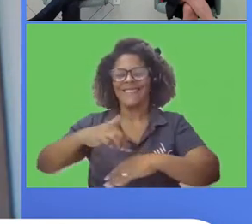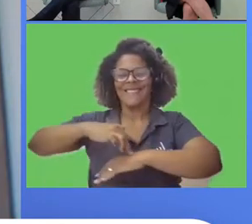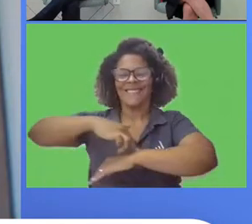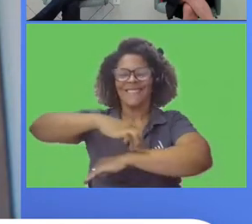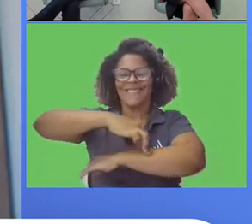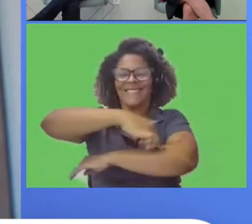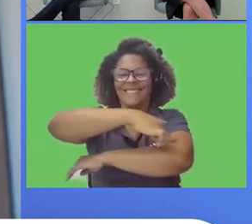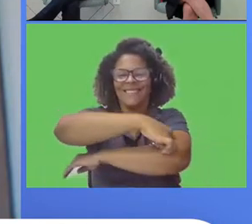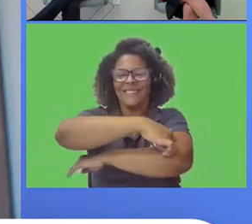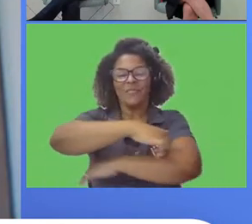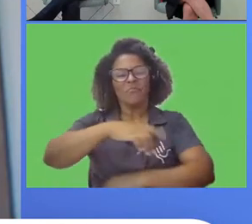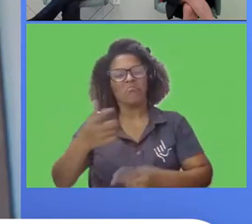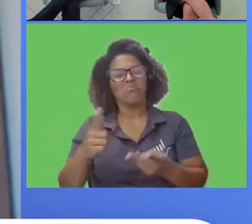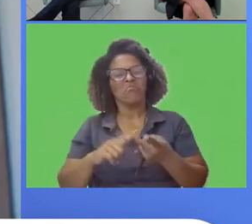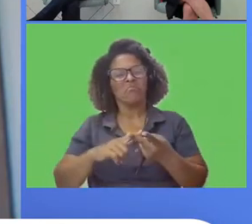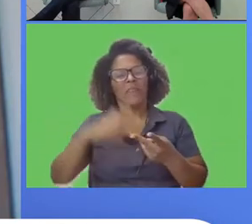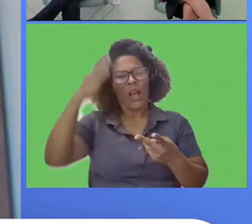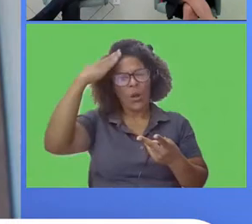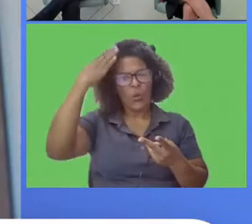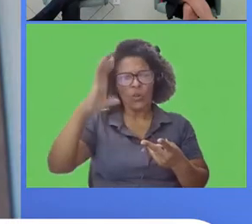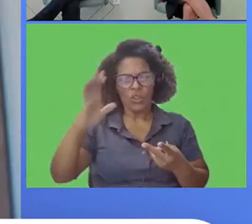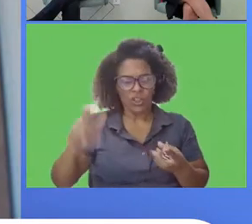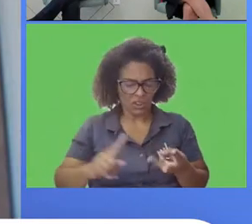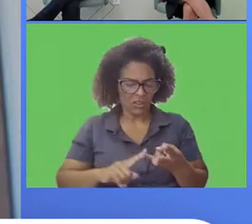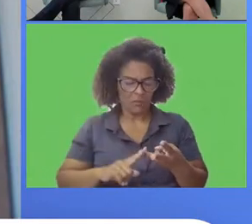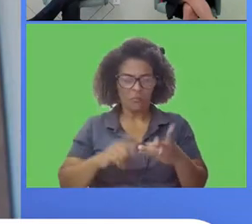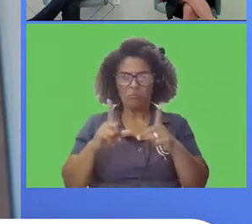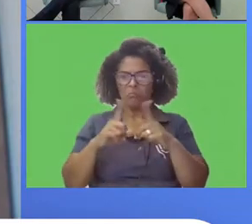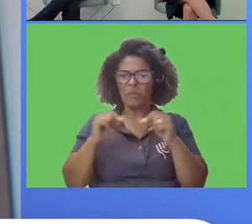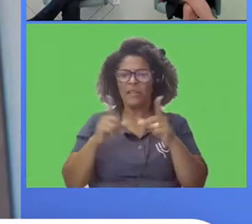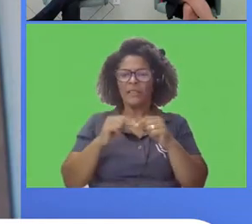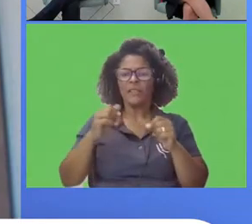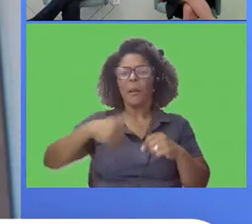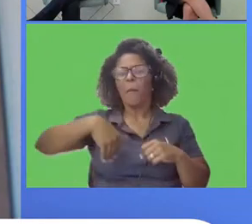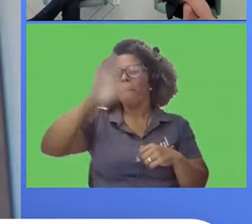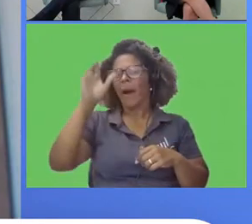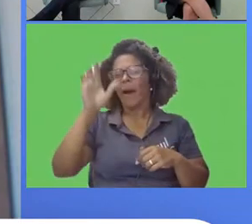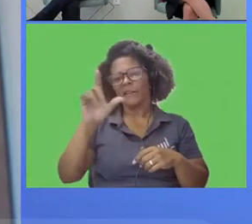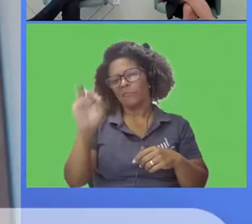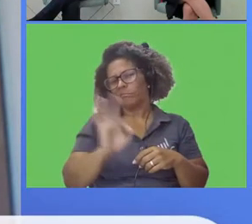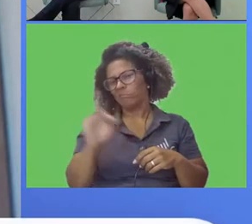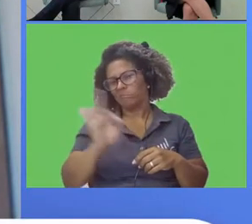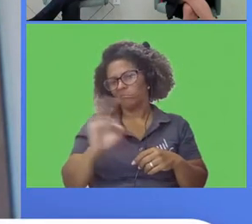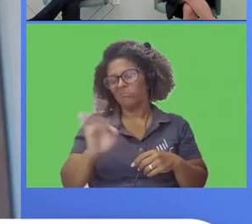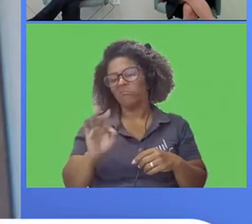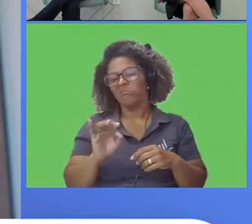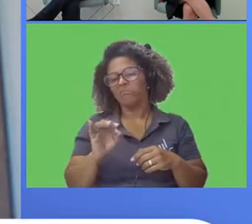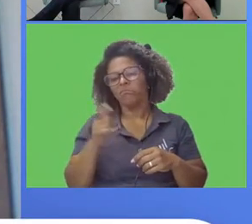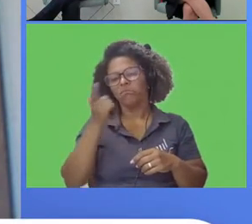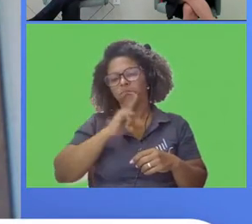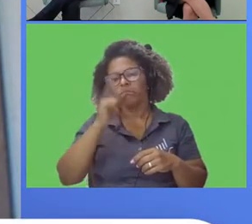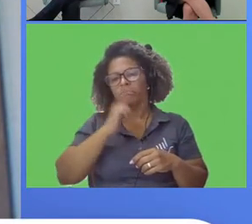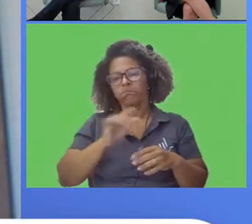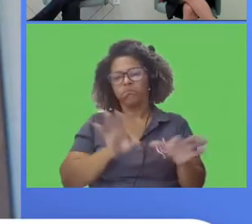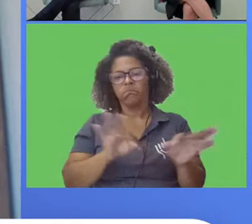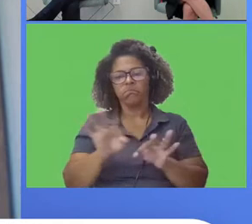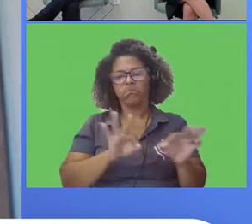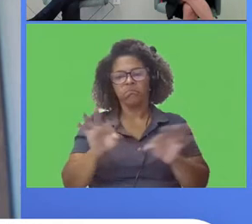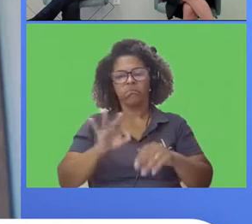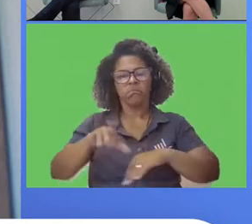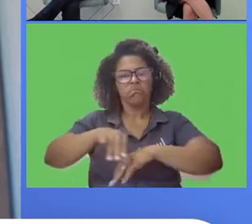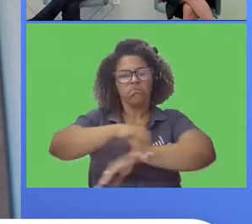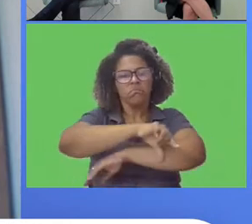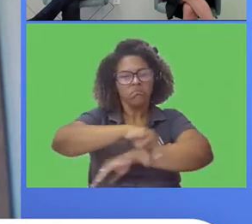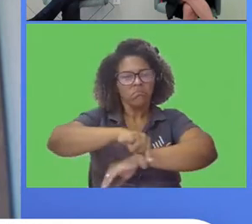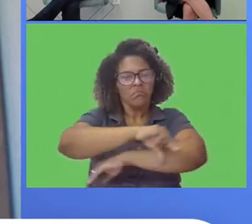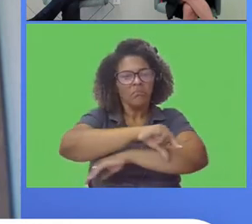de Curitiba, as cidades de Brasília, com os maiores percentuais de calçadas acessíveis no entorno dos domicílios